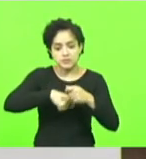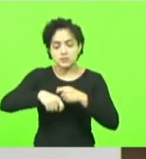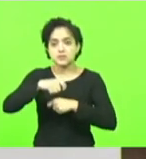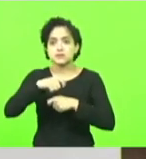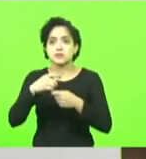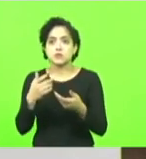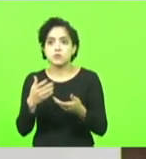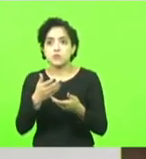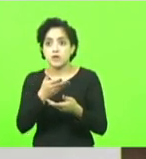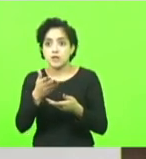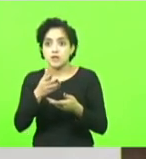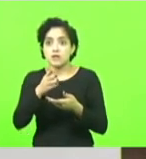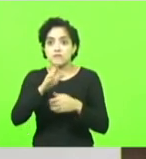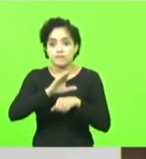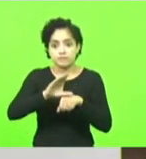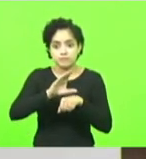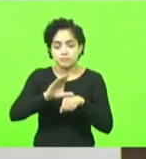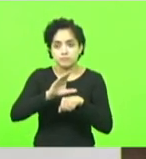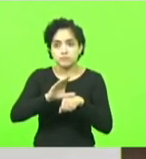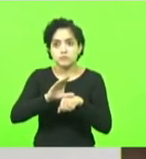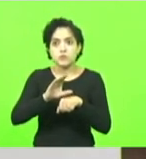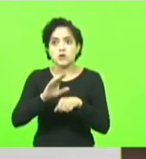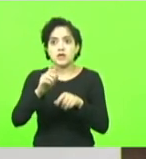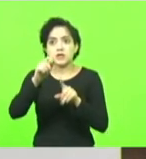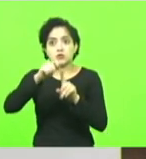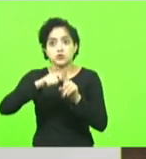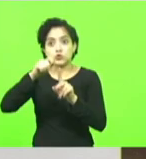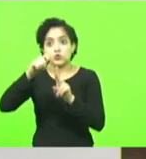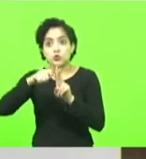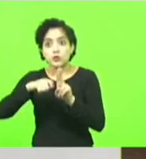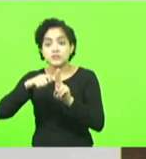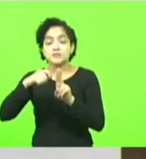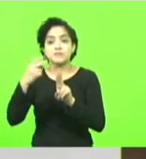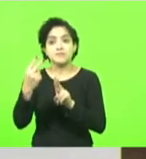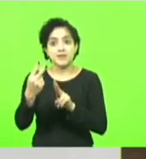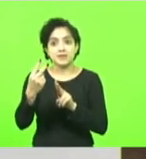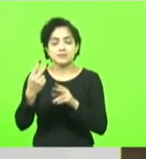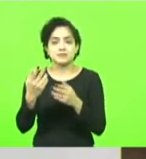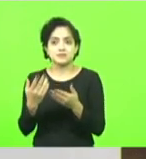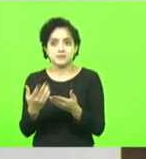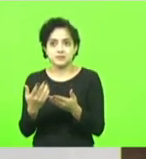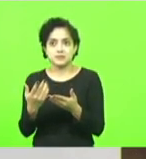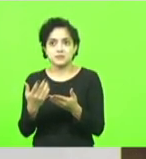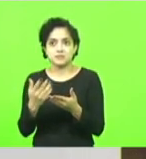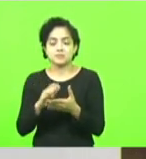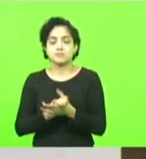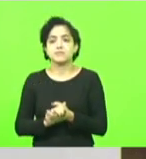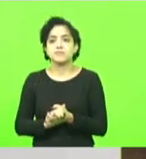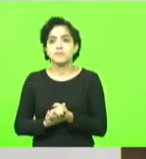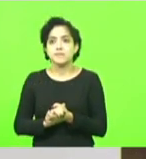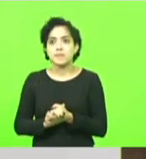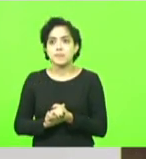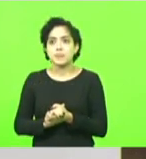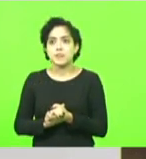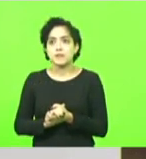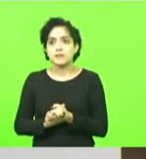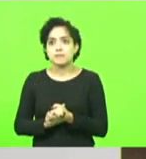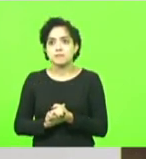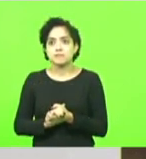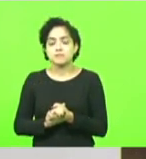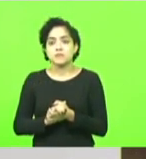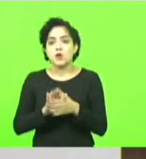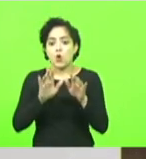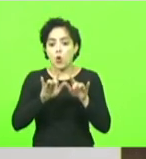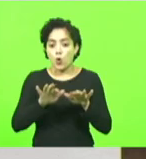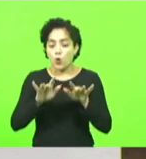ele fez um curso de 2 meses, deputado Valdir Cobolchini, o Tasca, fez um curso de 2 meses online, em